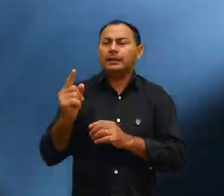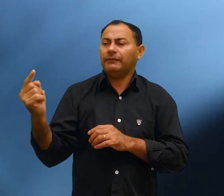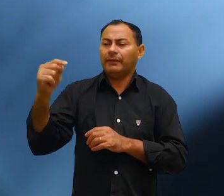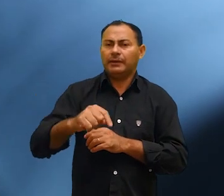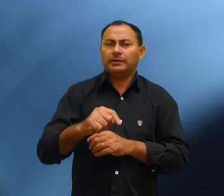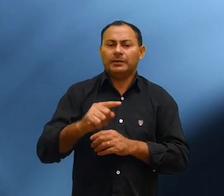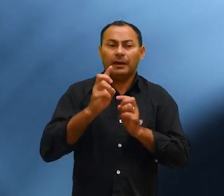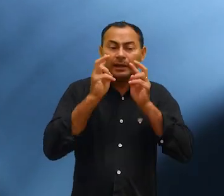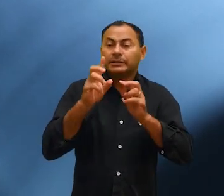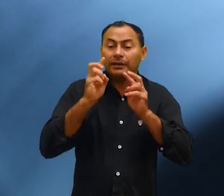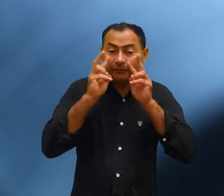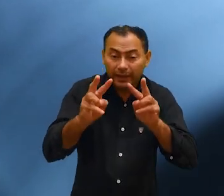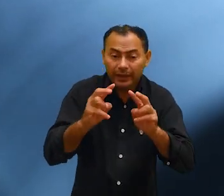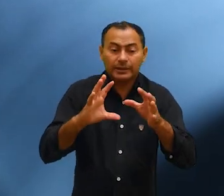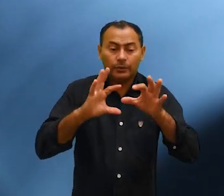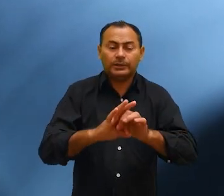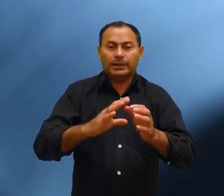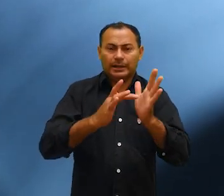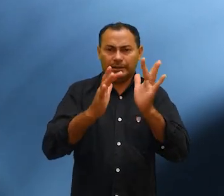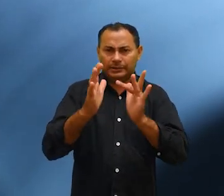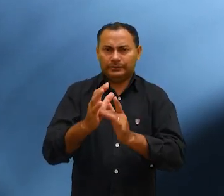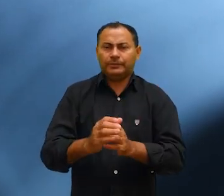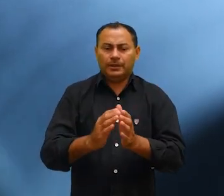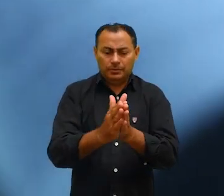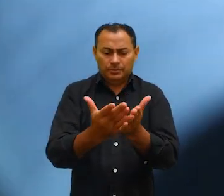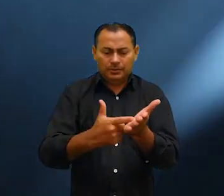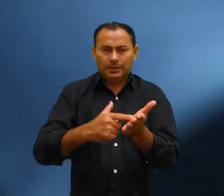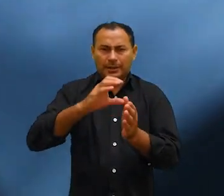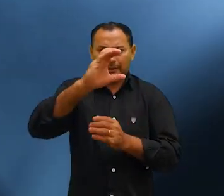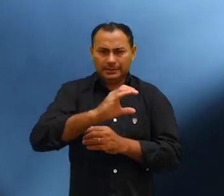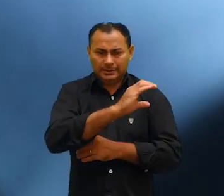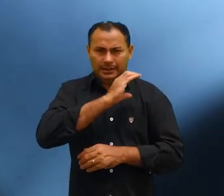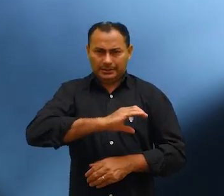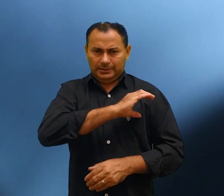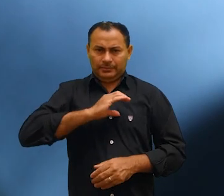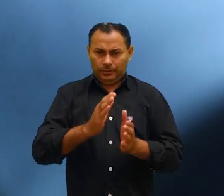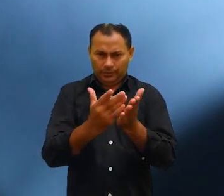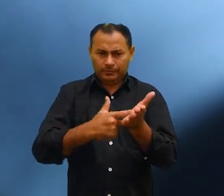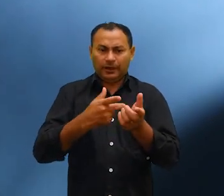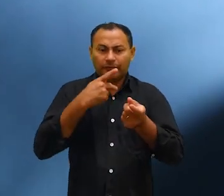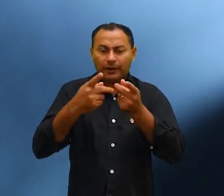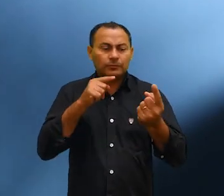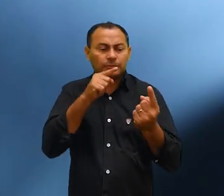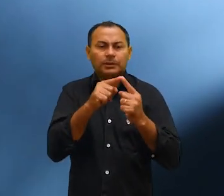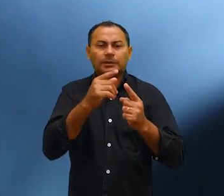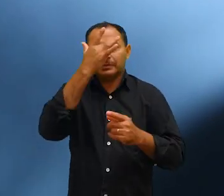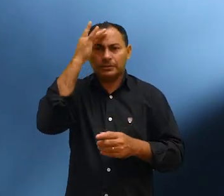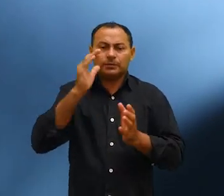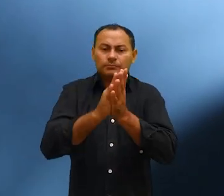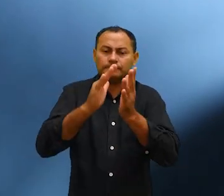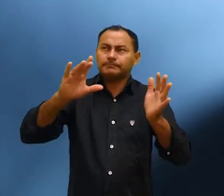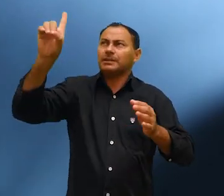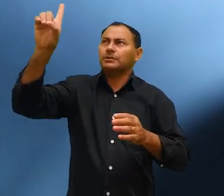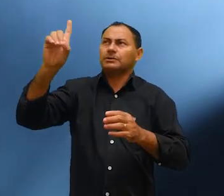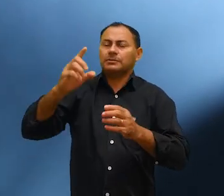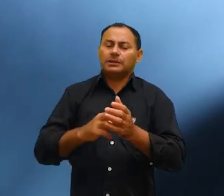quem vem a Cristo. O catecismo afirma que o propósito do homem é glorificar a Deus e usufruir da